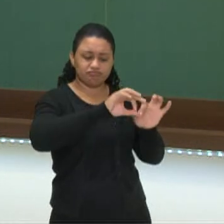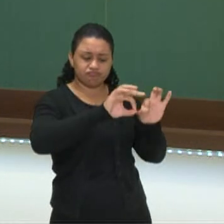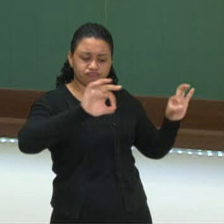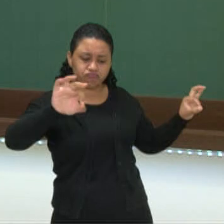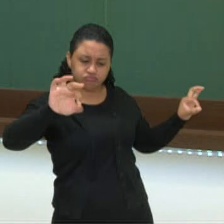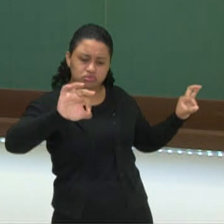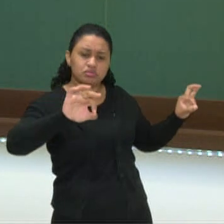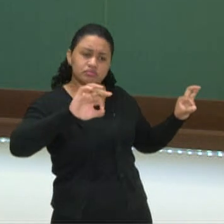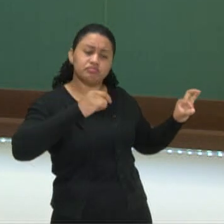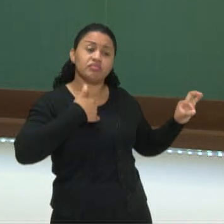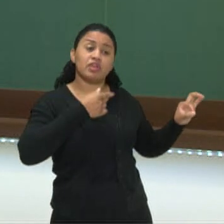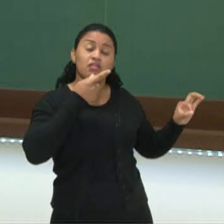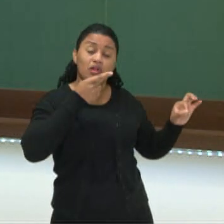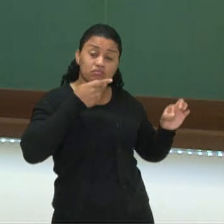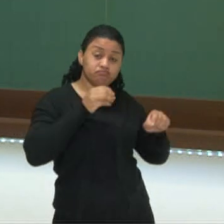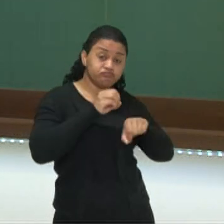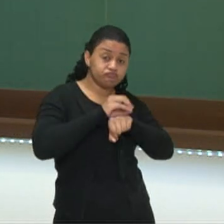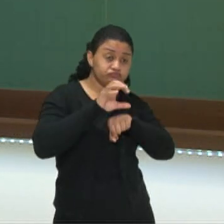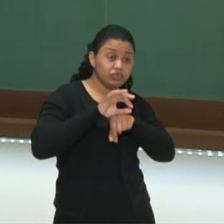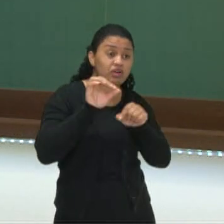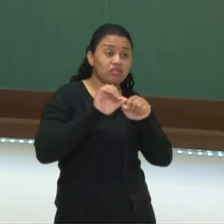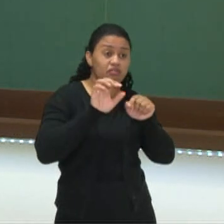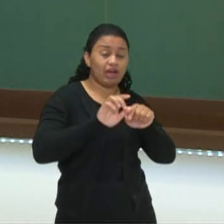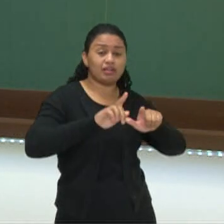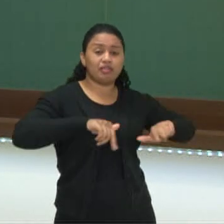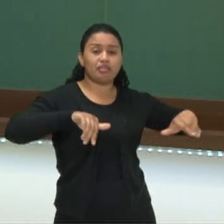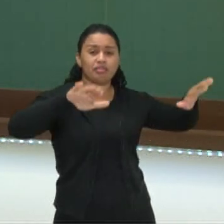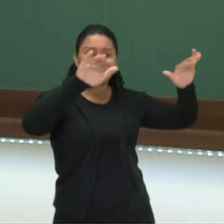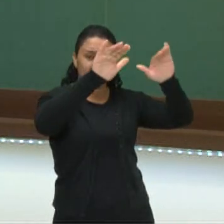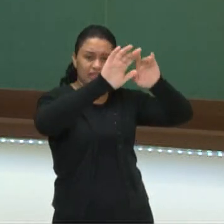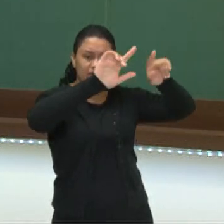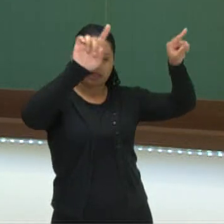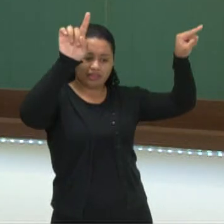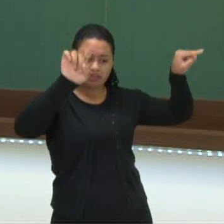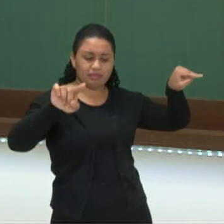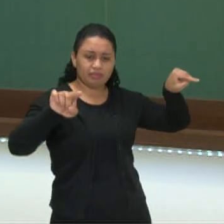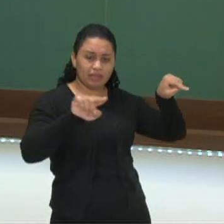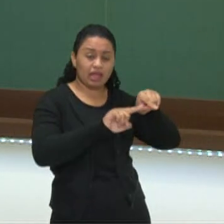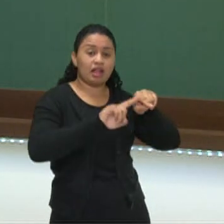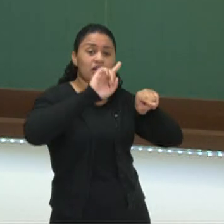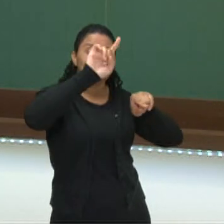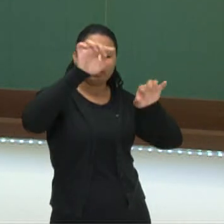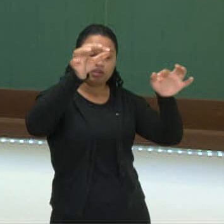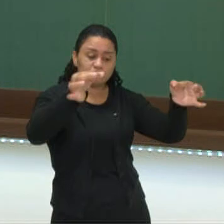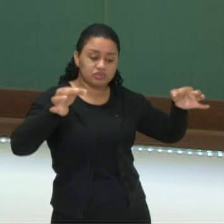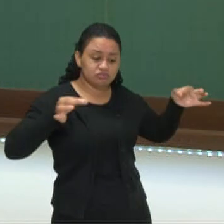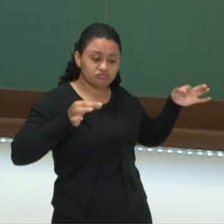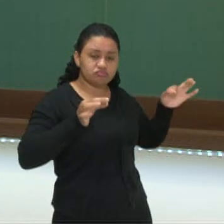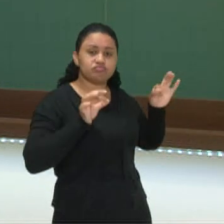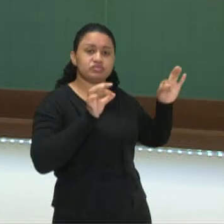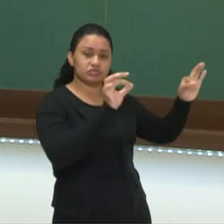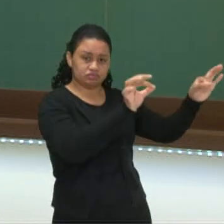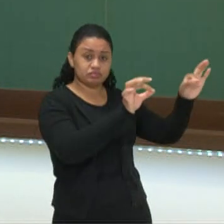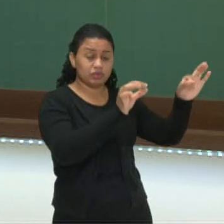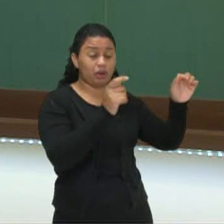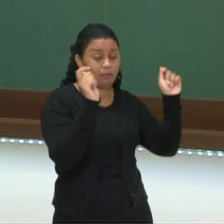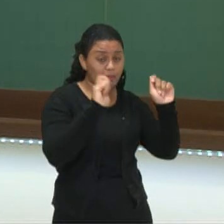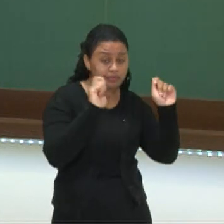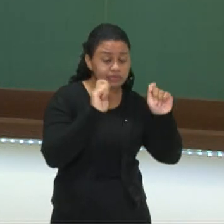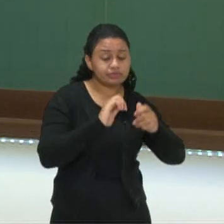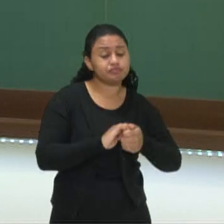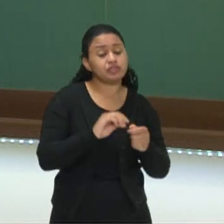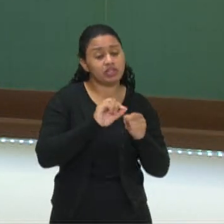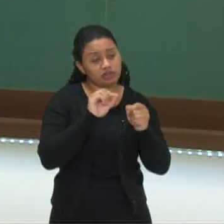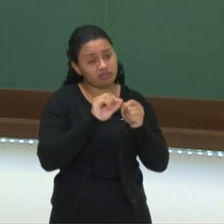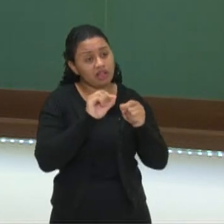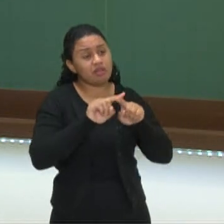até sugestão do Marcel Duchamp, ele faz isso numa tela na frente desse mural, para que pudesse ser retirado quando fosse necessidade. Então ele vai fazer esse mural, só